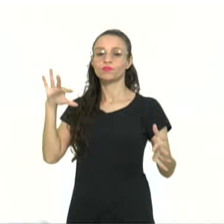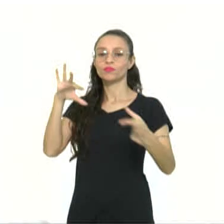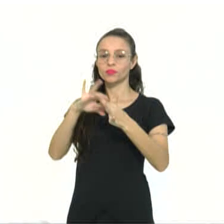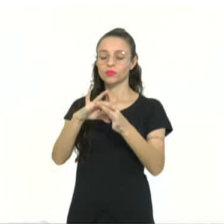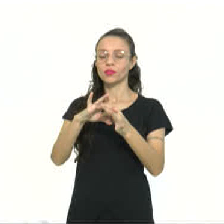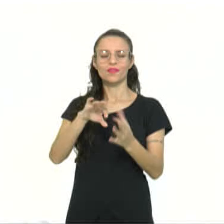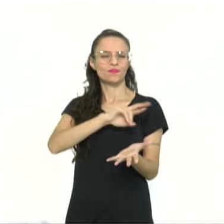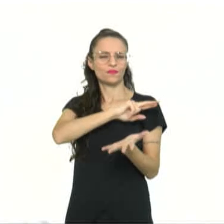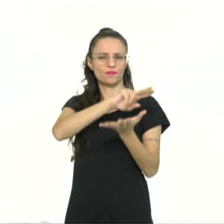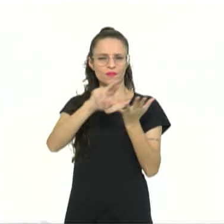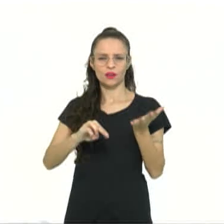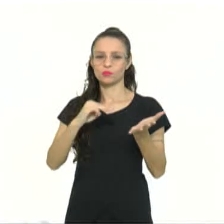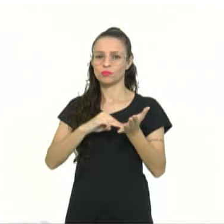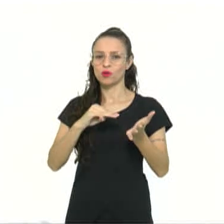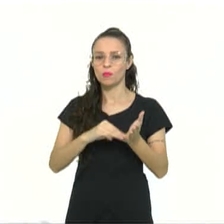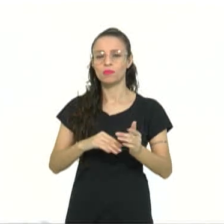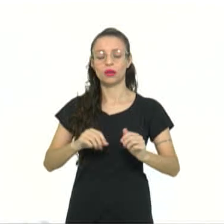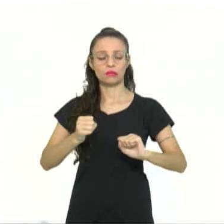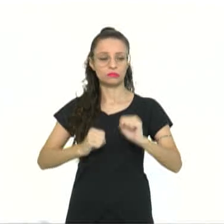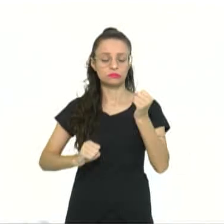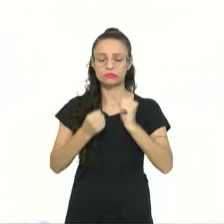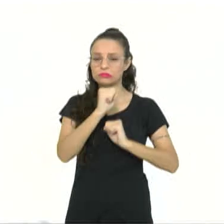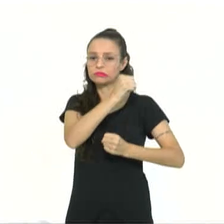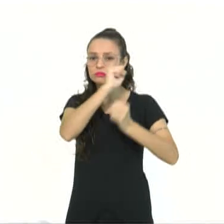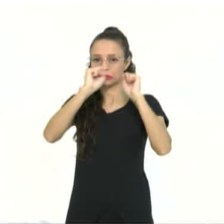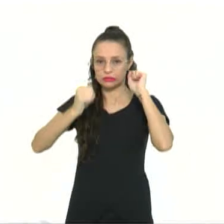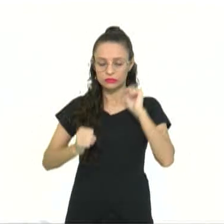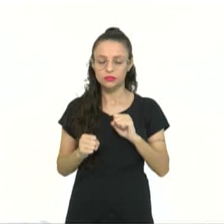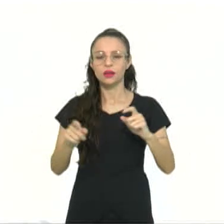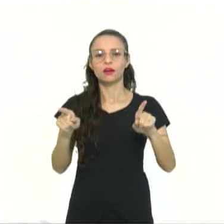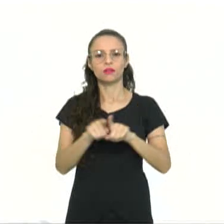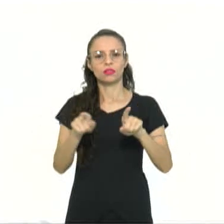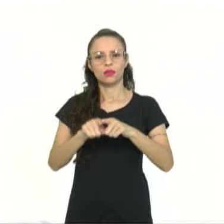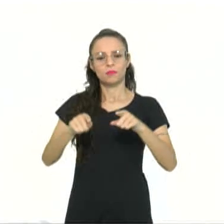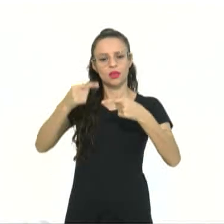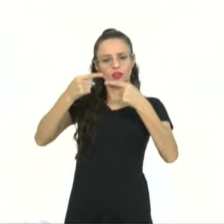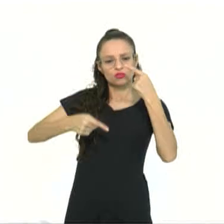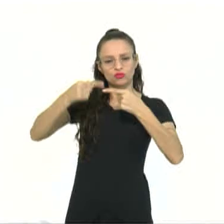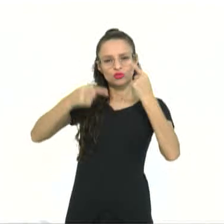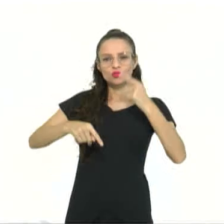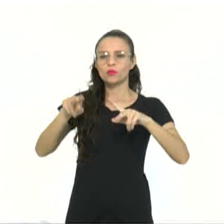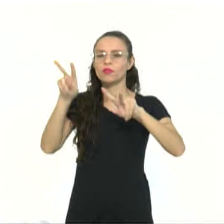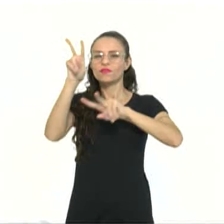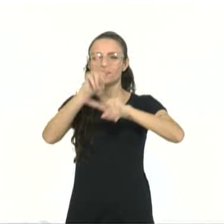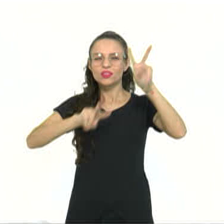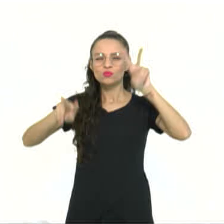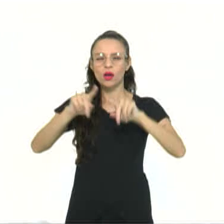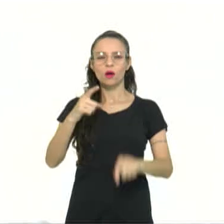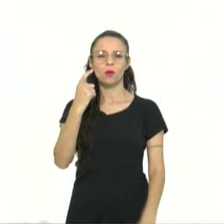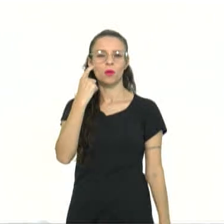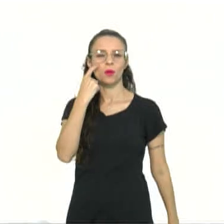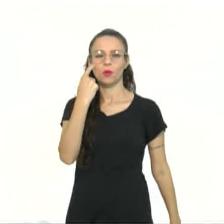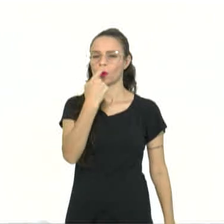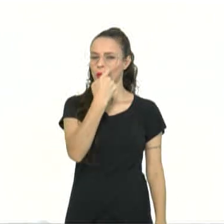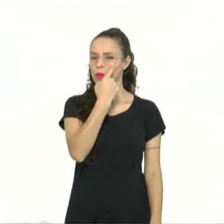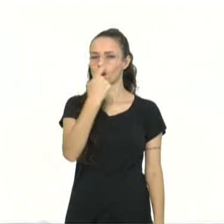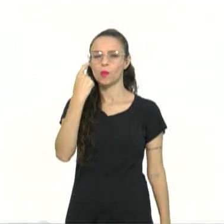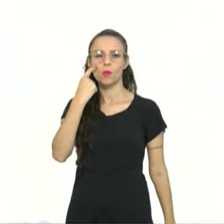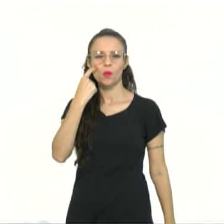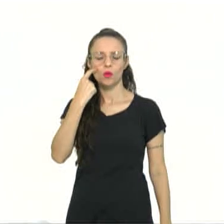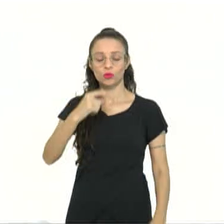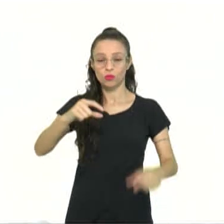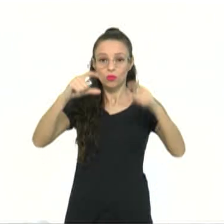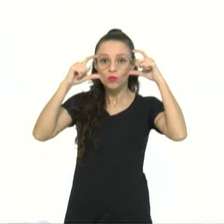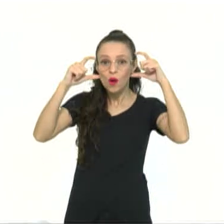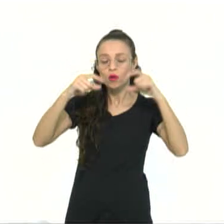a diversos fatores, como tensão emocional, isso daí que pode desencadear, distúrbios visuais, ou seja, questões de visão mesmo, às vezes o